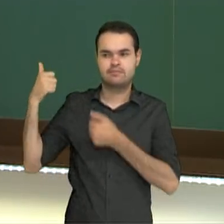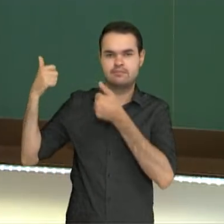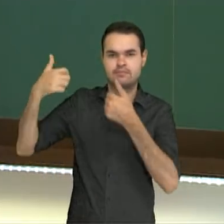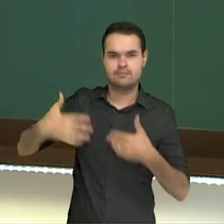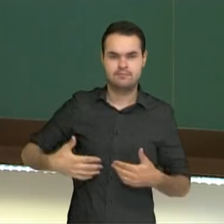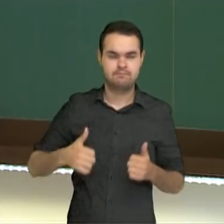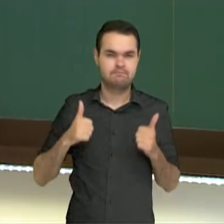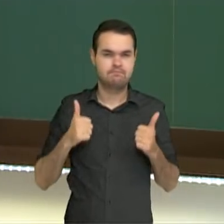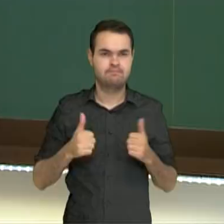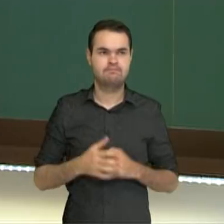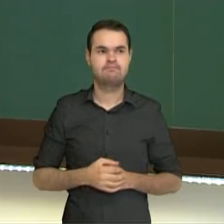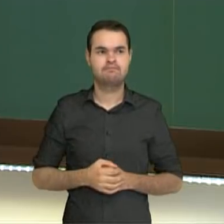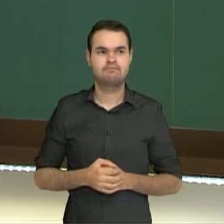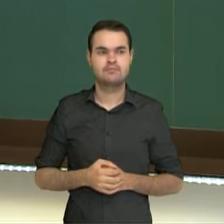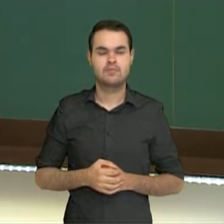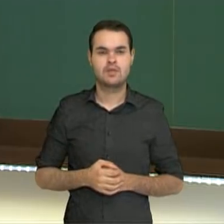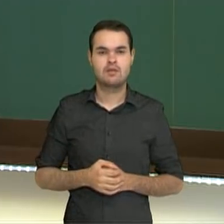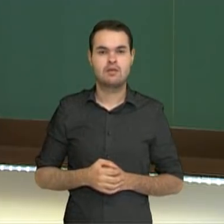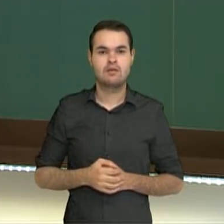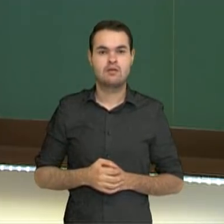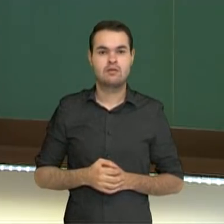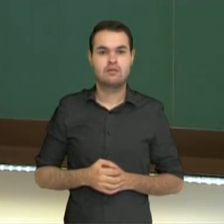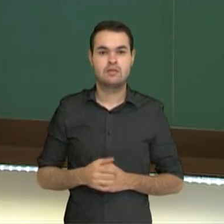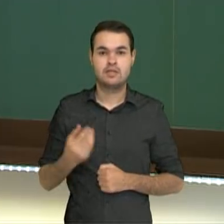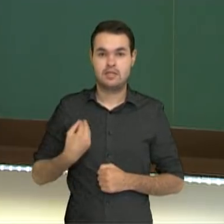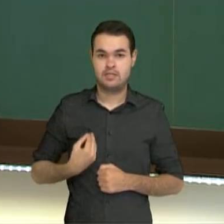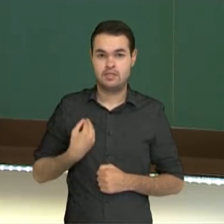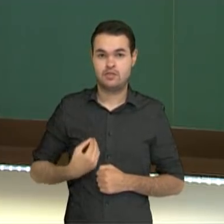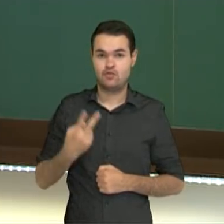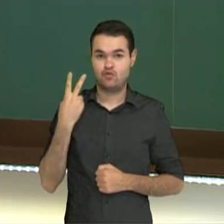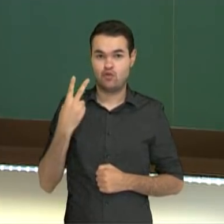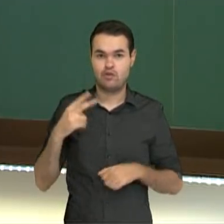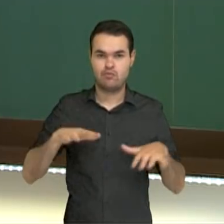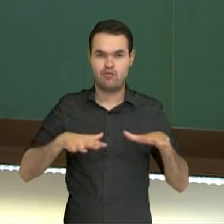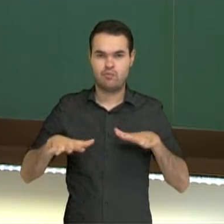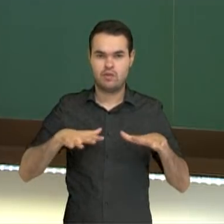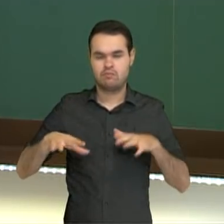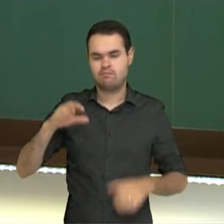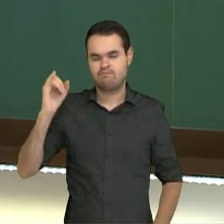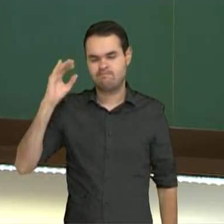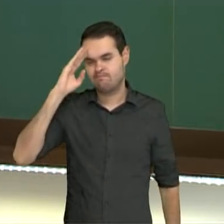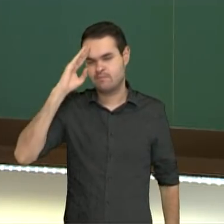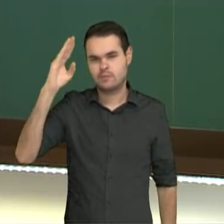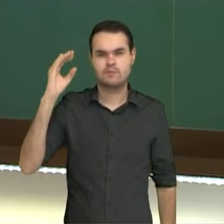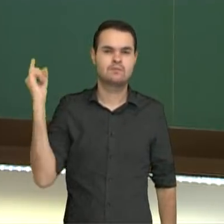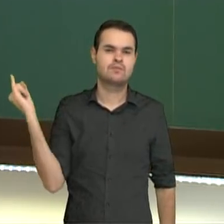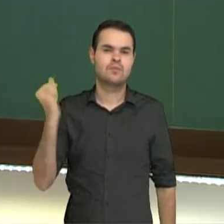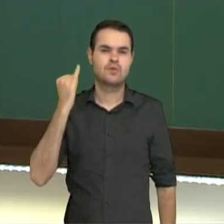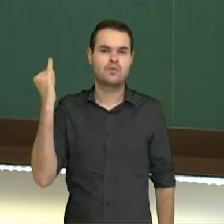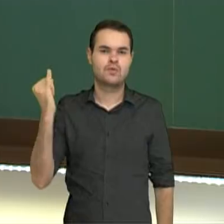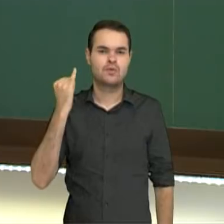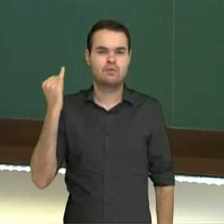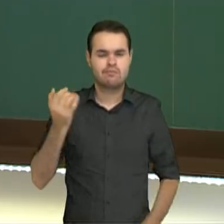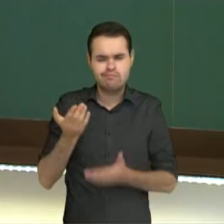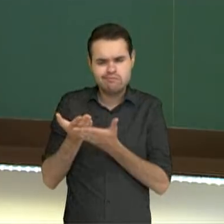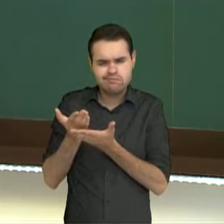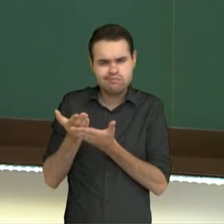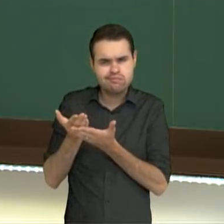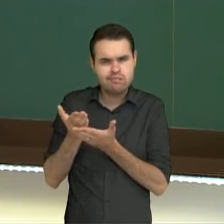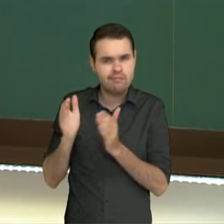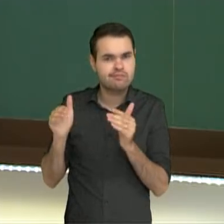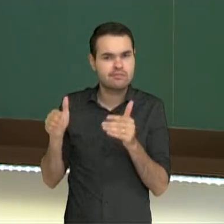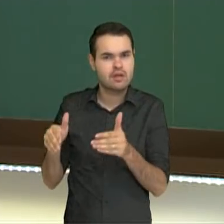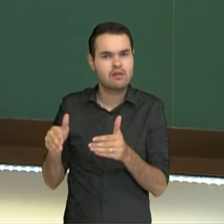ali. Então eu digo que eles são dois movimentos, os mais importantes, aqueles que a gente estuda